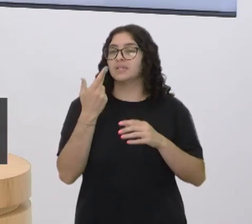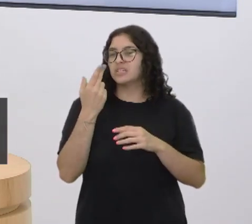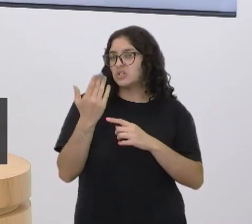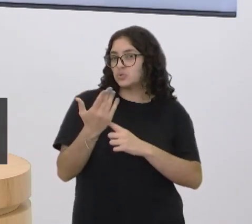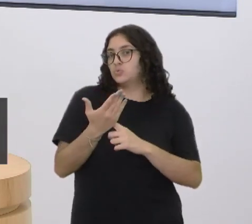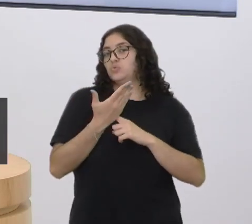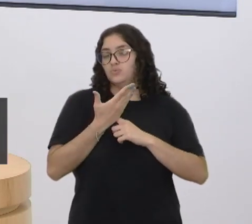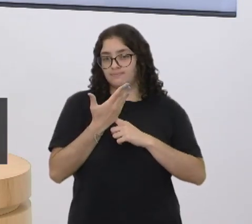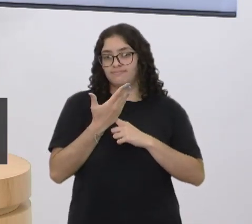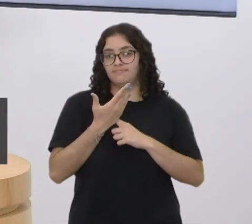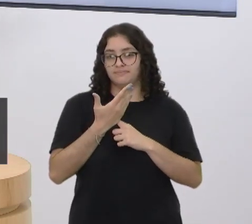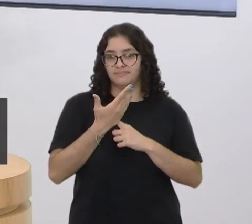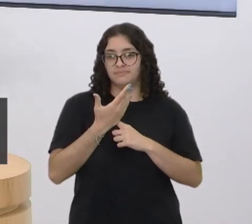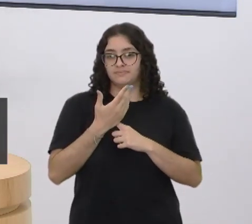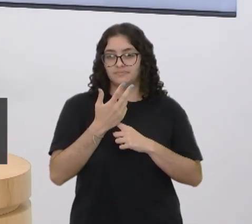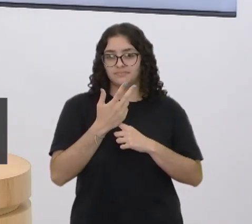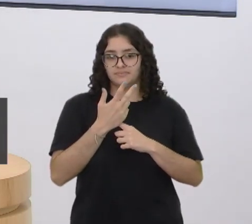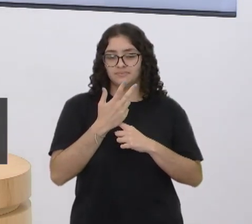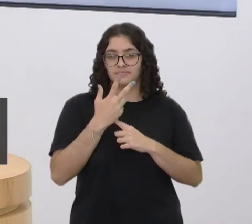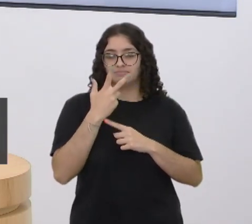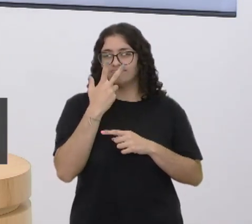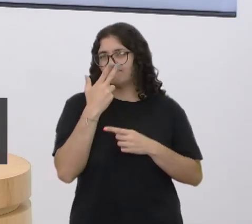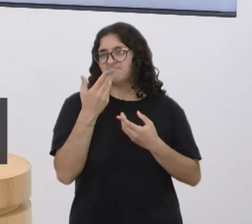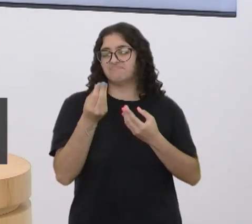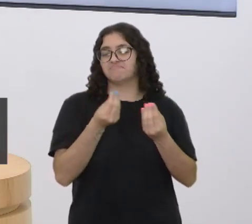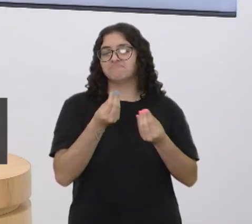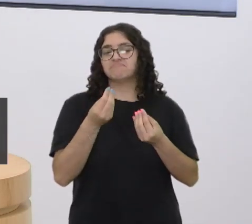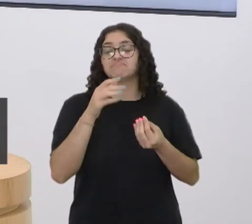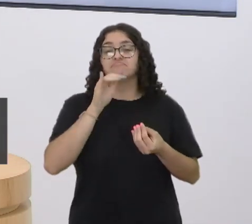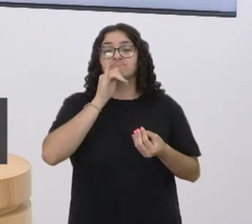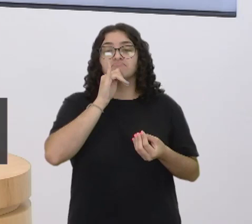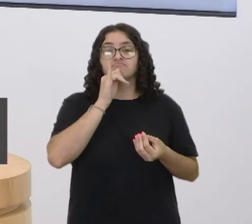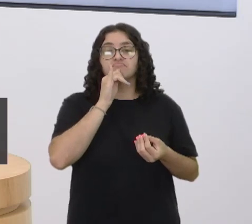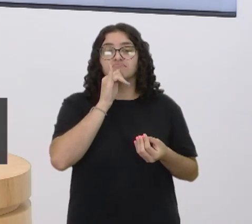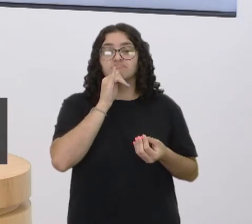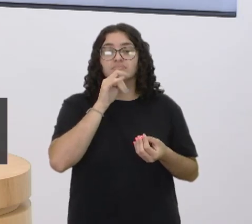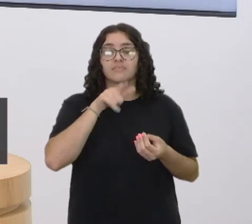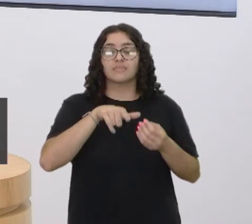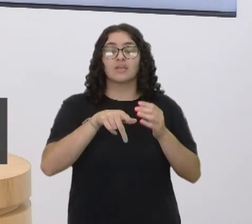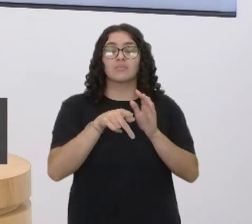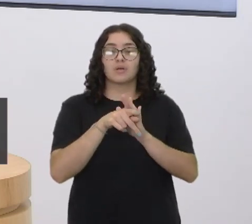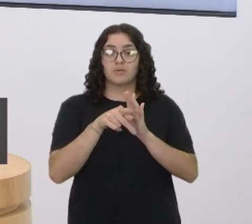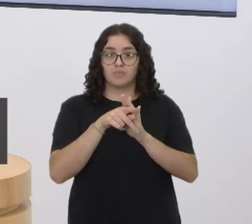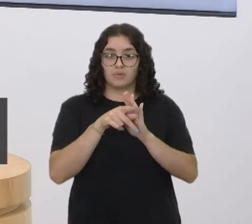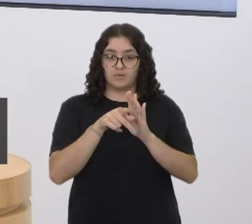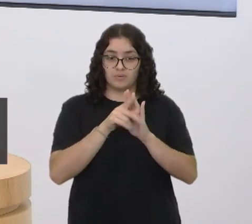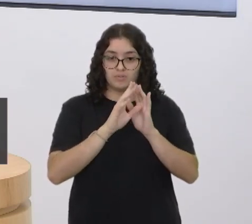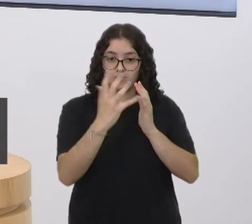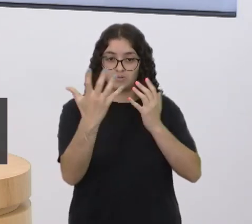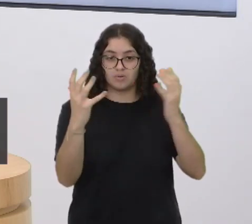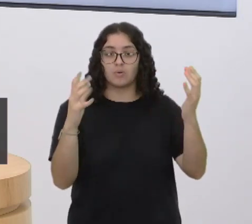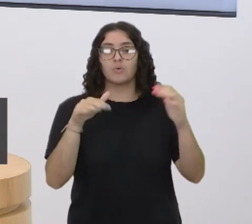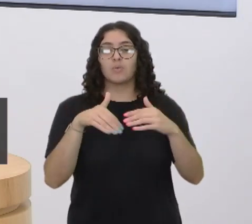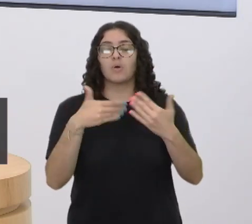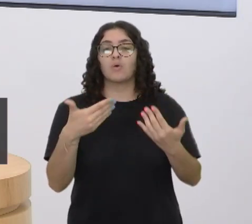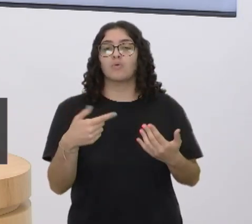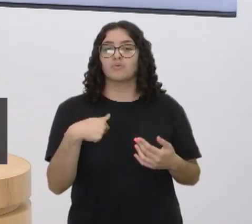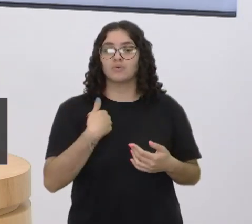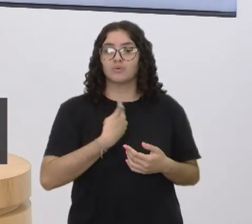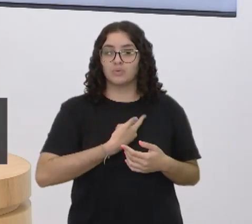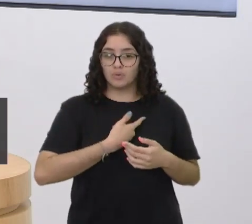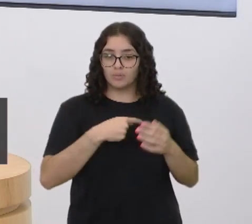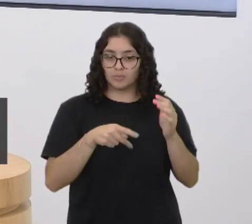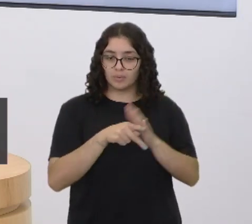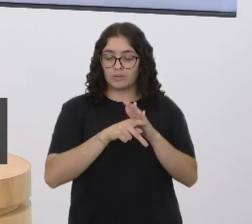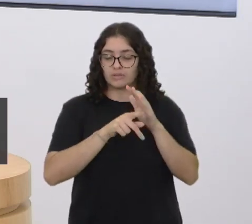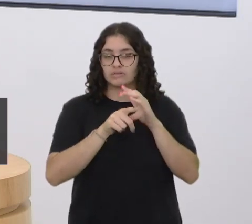nós, presta, vai? A gente está falando dos serviços ambientais, qual é a nossa parte, o nosso